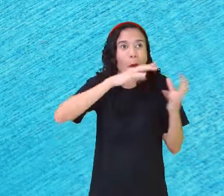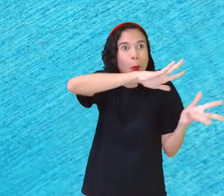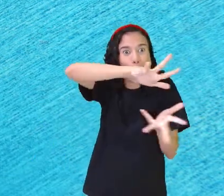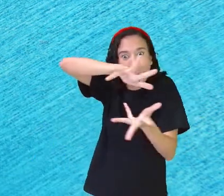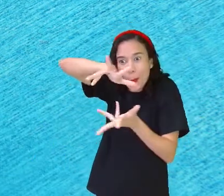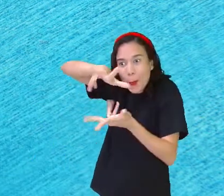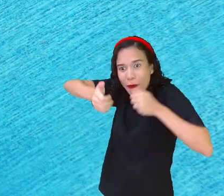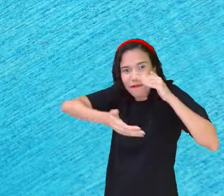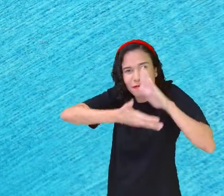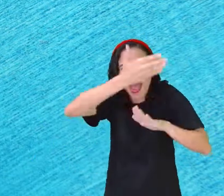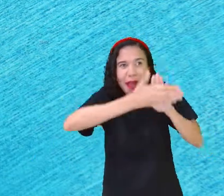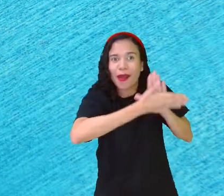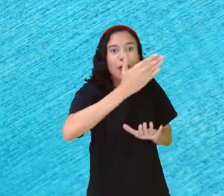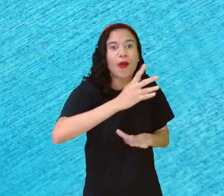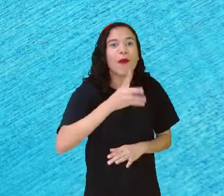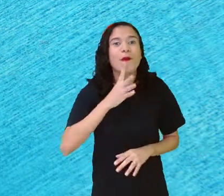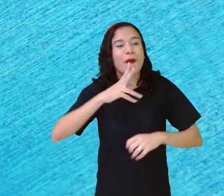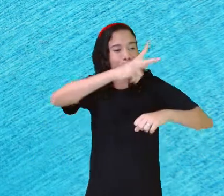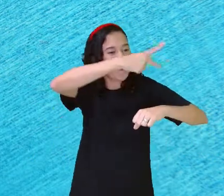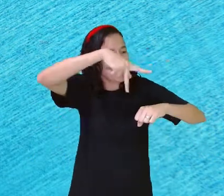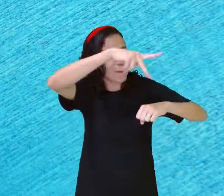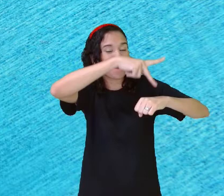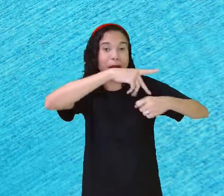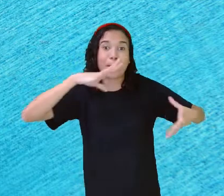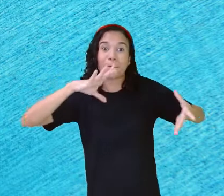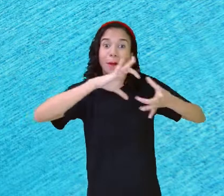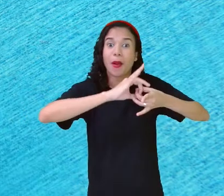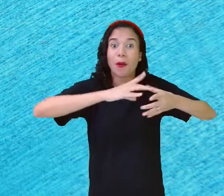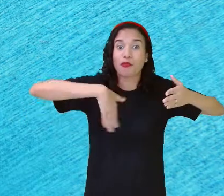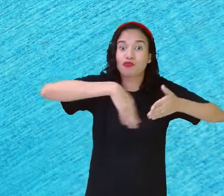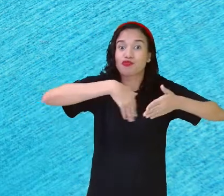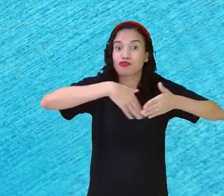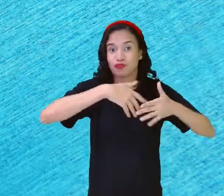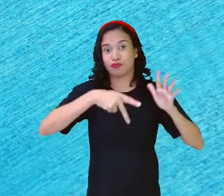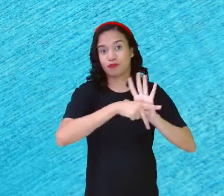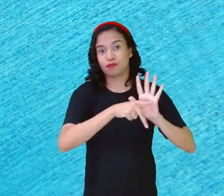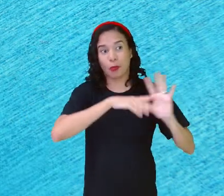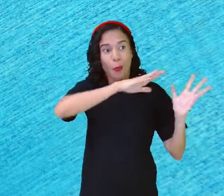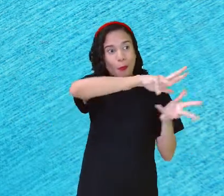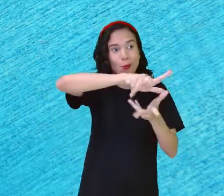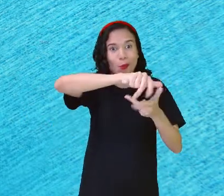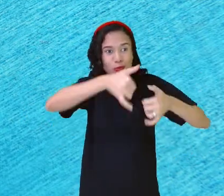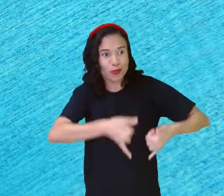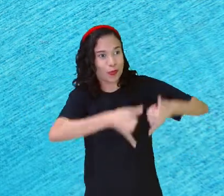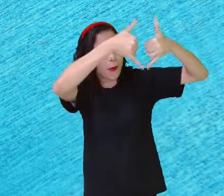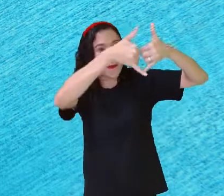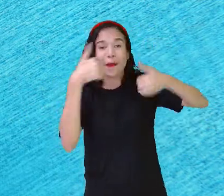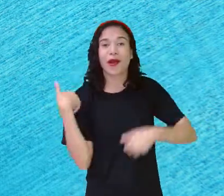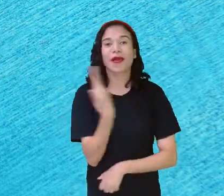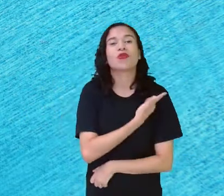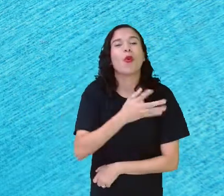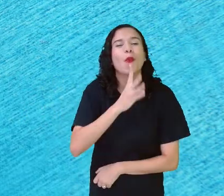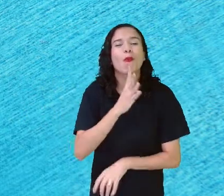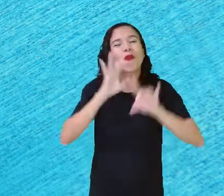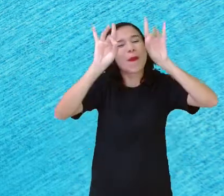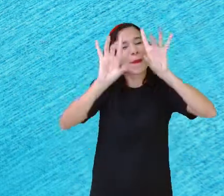mundo. Estamos conhecendo os países que fazem parte da Copa do Mundo. E hoje a gente vai conhecer um lugar muito